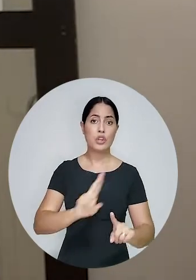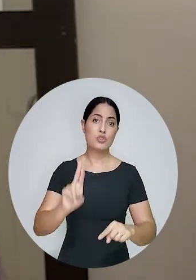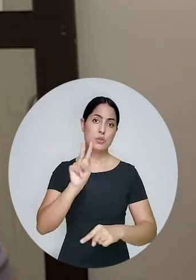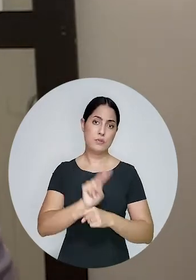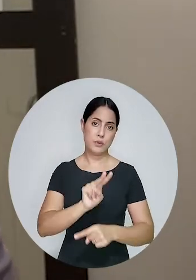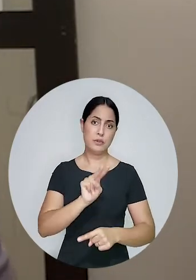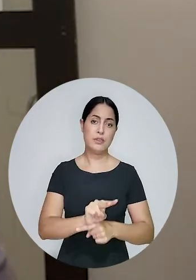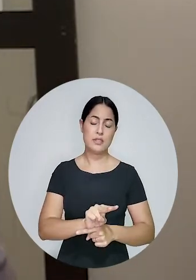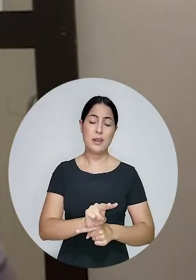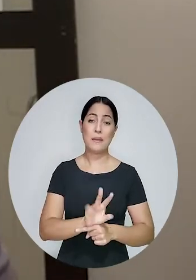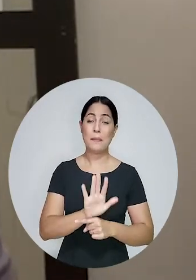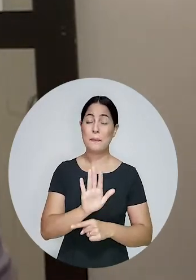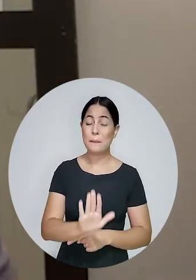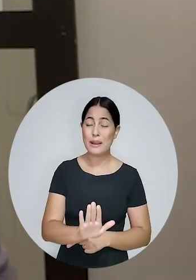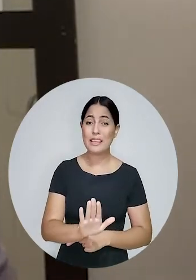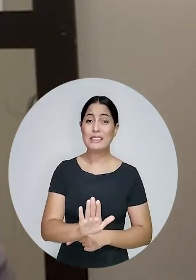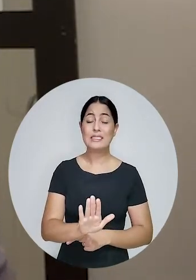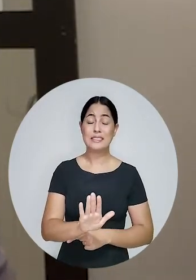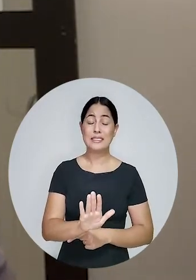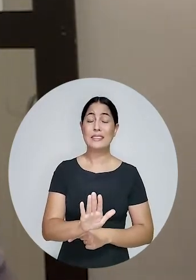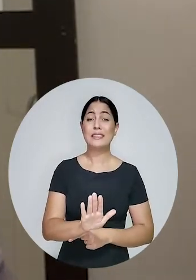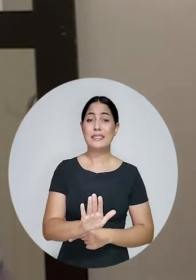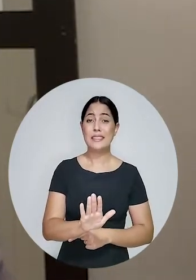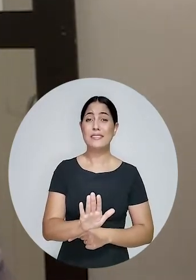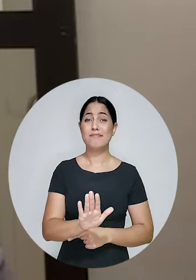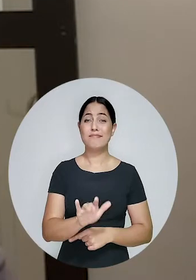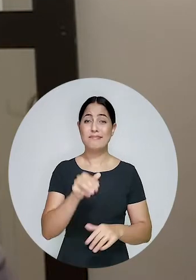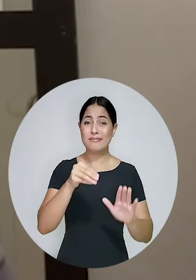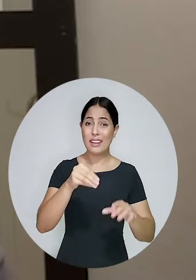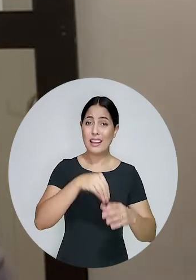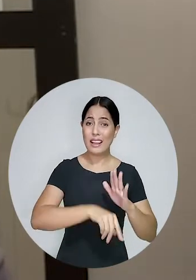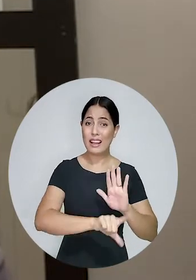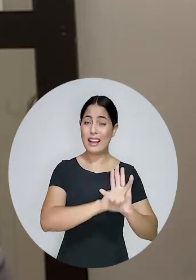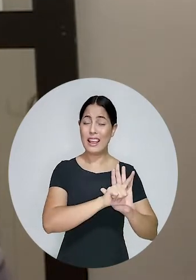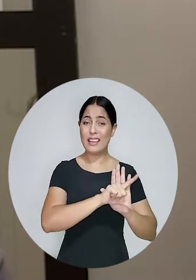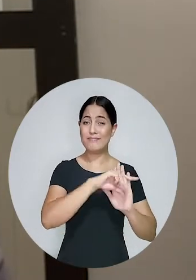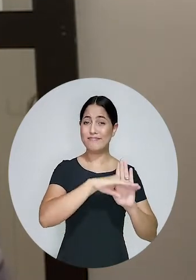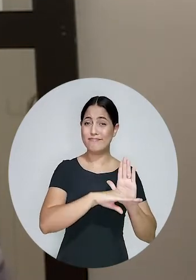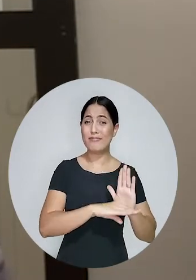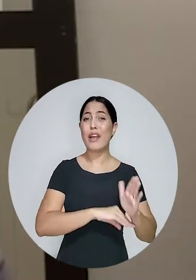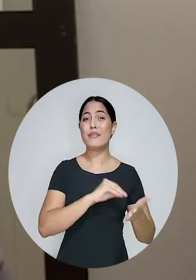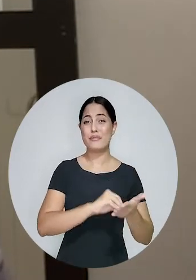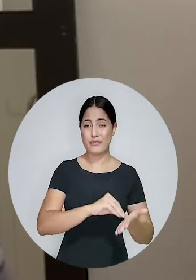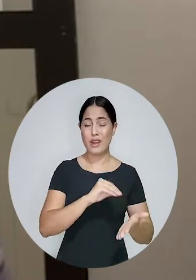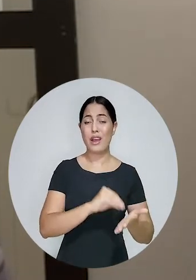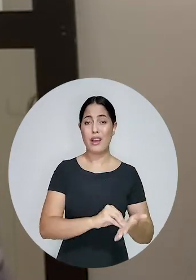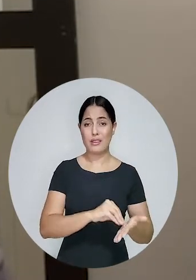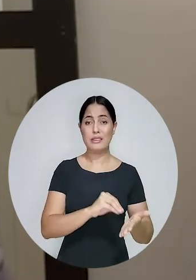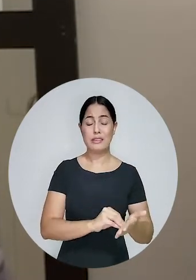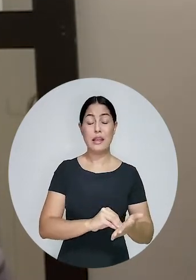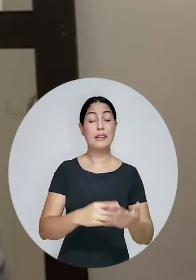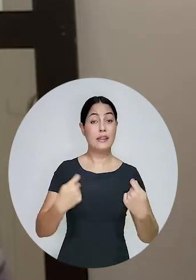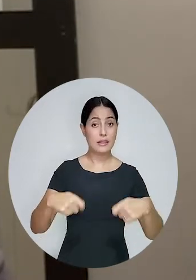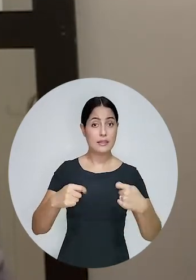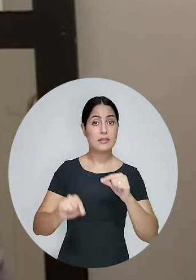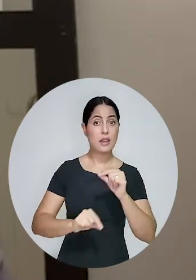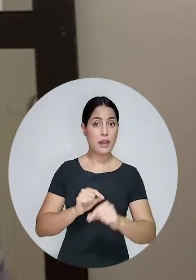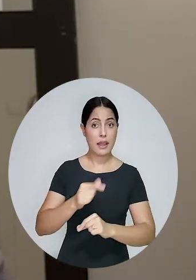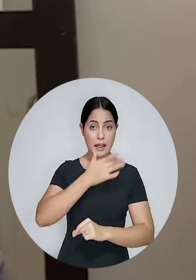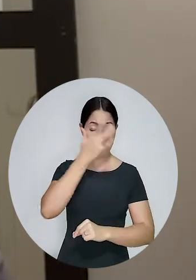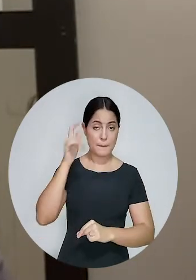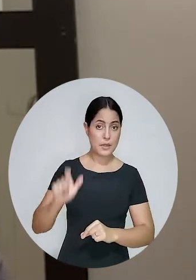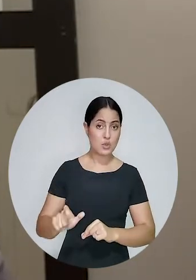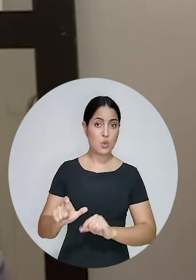busca proteger o sentimento religioso, mas ela tem várias brechas e várias circunstâncias